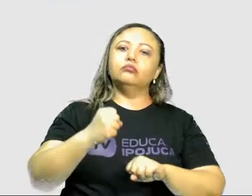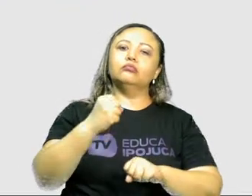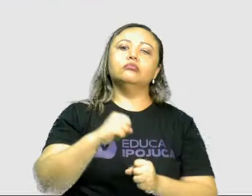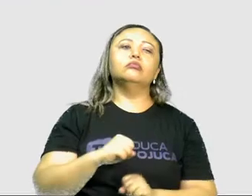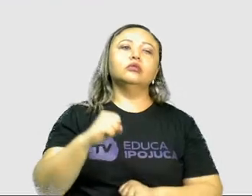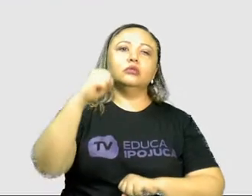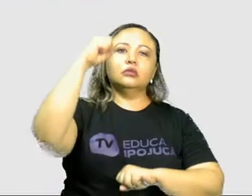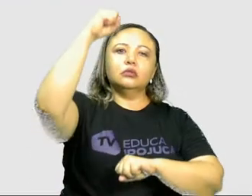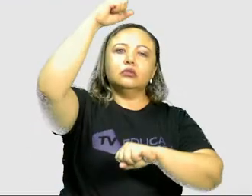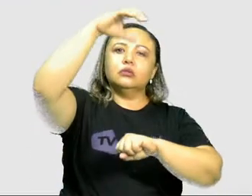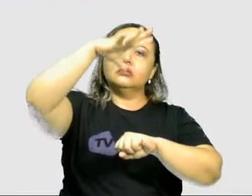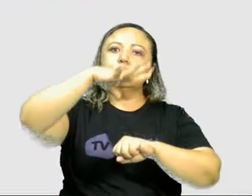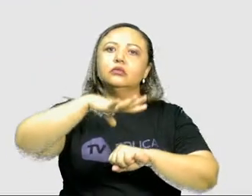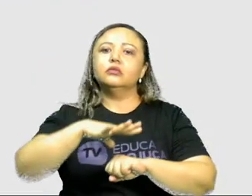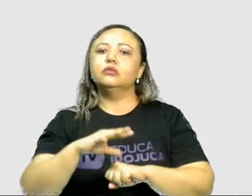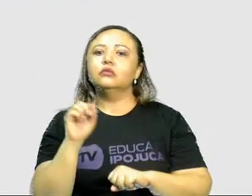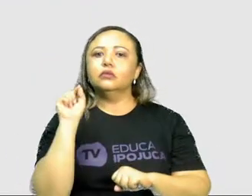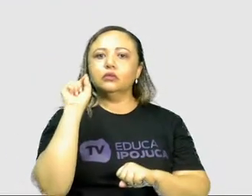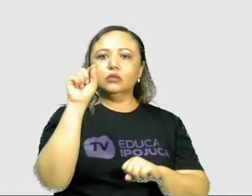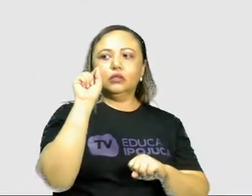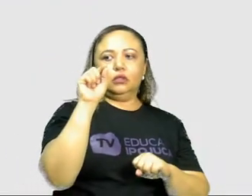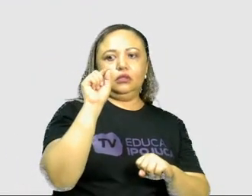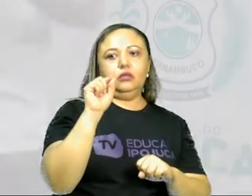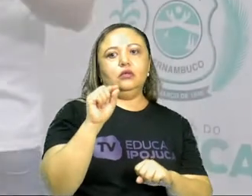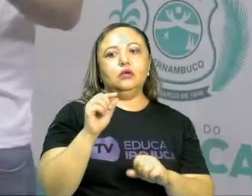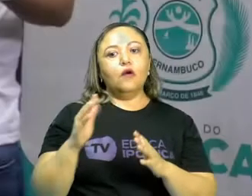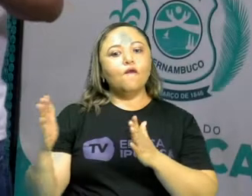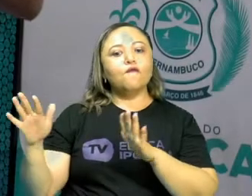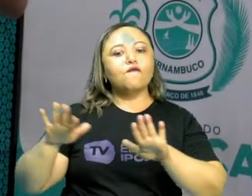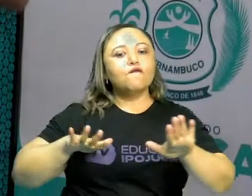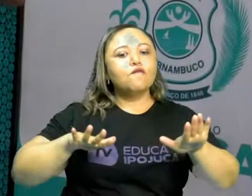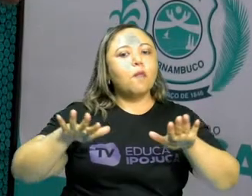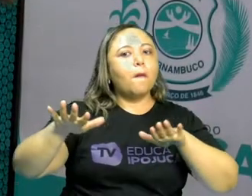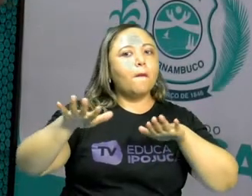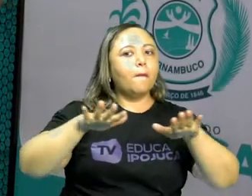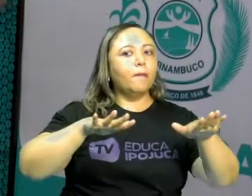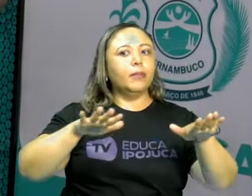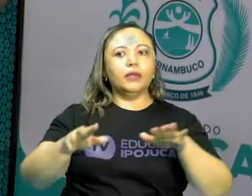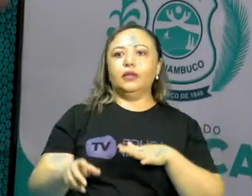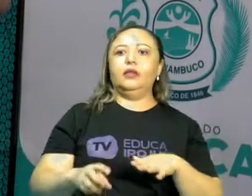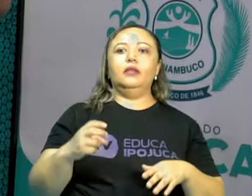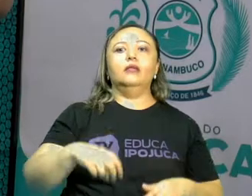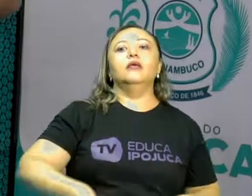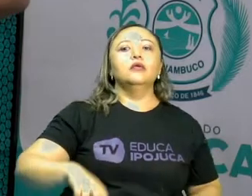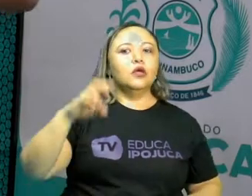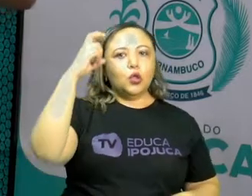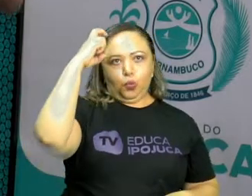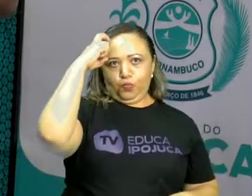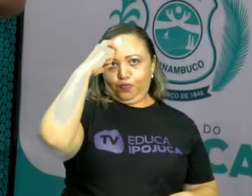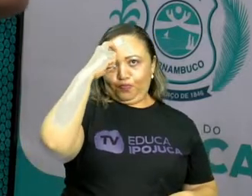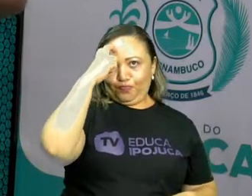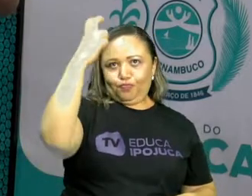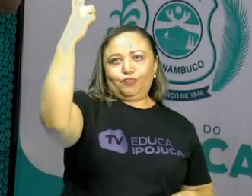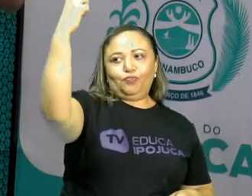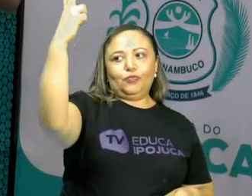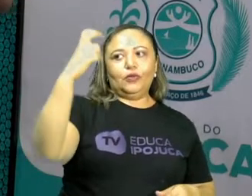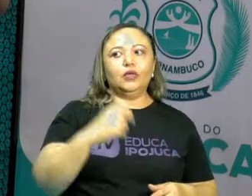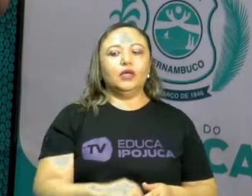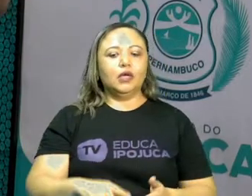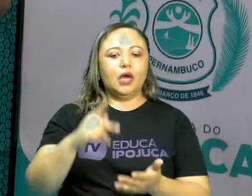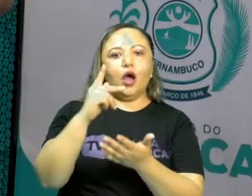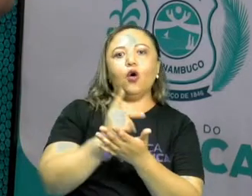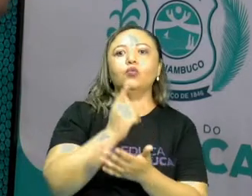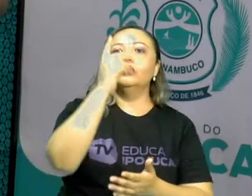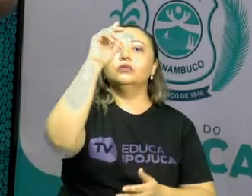Iluminismo, né? O que é que foi o iluminismo? O iluminismo, ele foi um movimento intelectual ali que ocorreu na Europa durante a